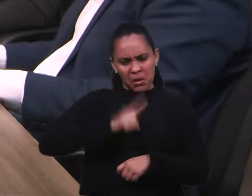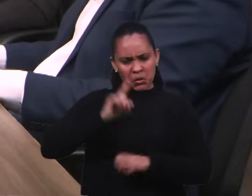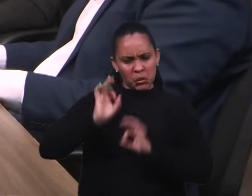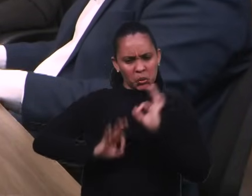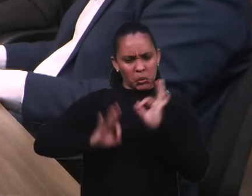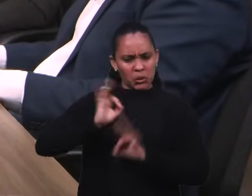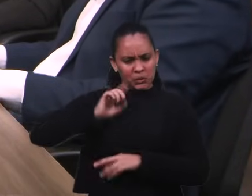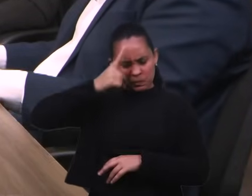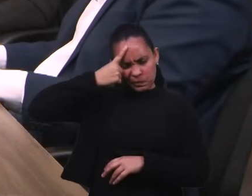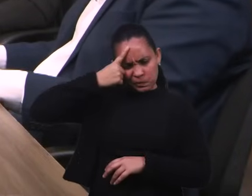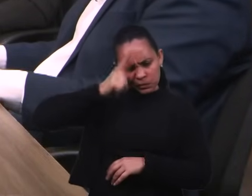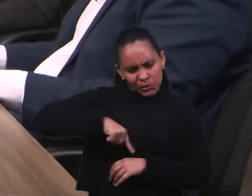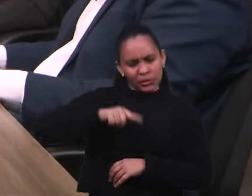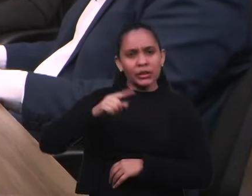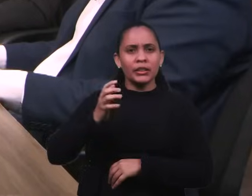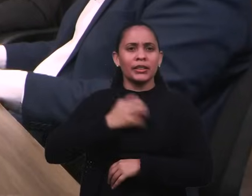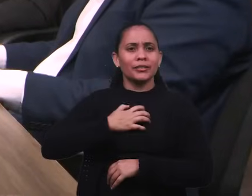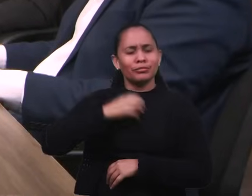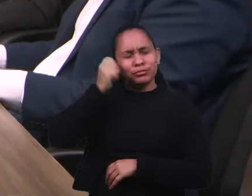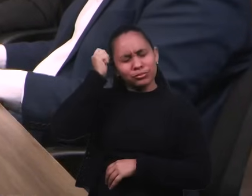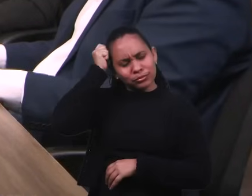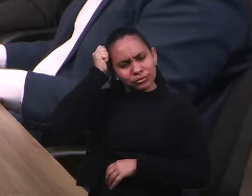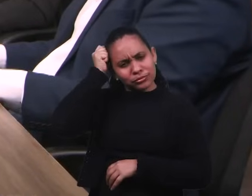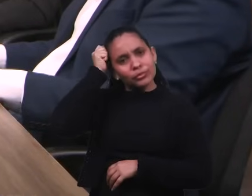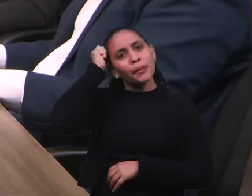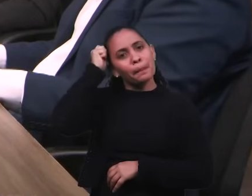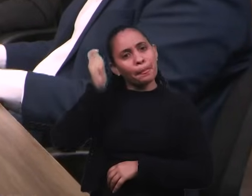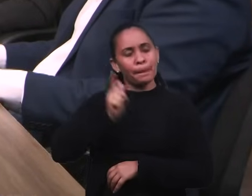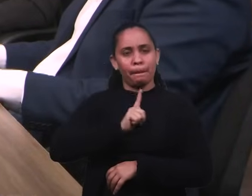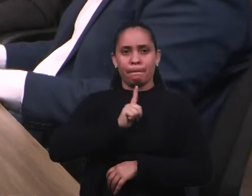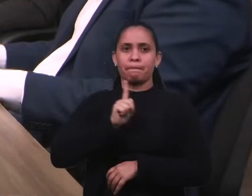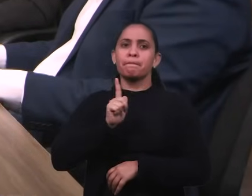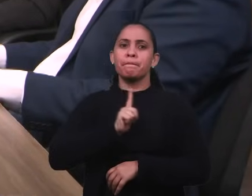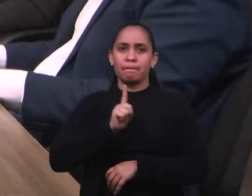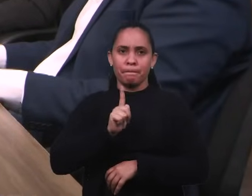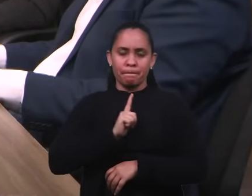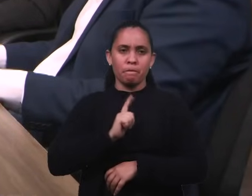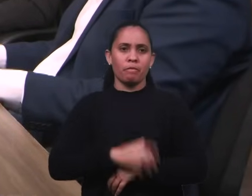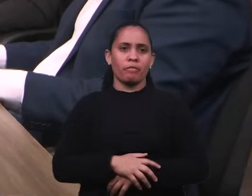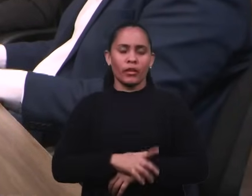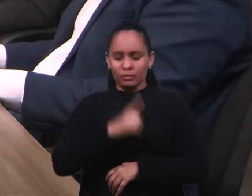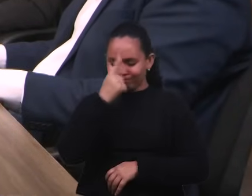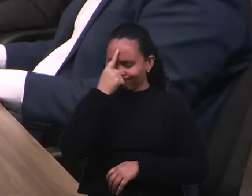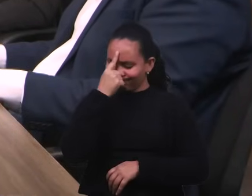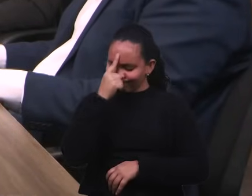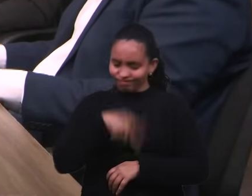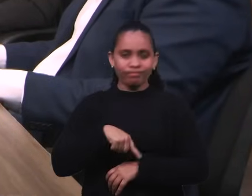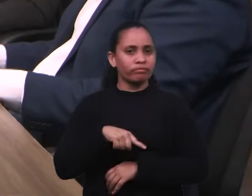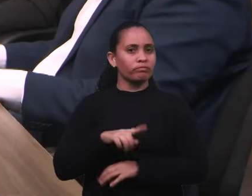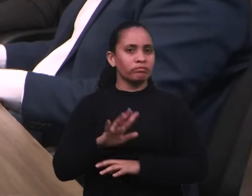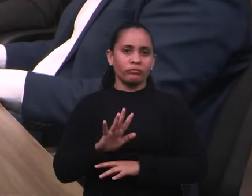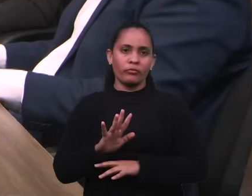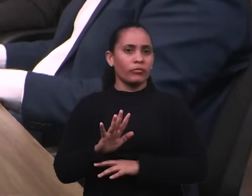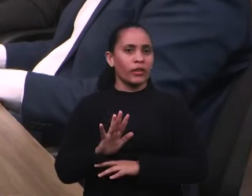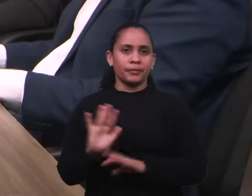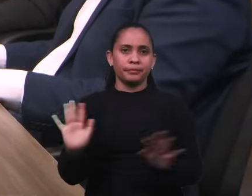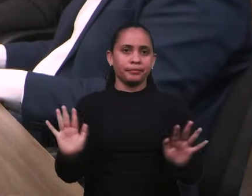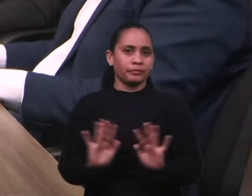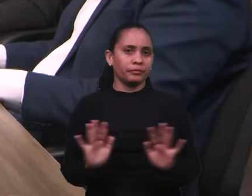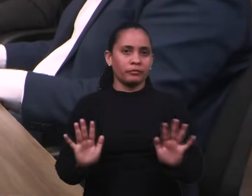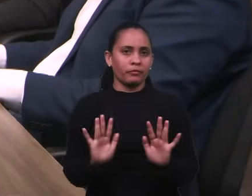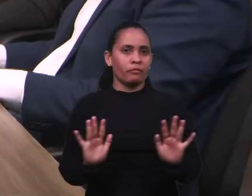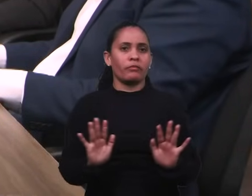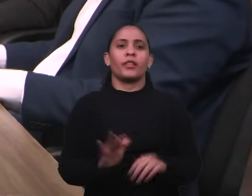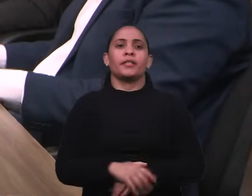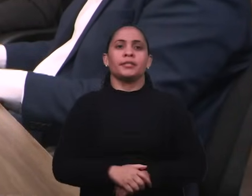sobre Pedro, porque ele se arrependeu. Então, as coisas não estão determinadas